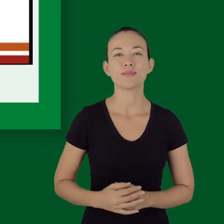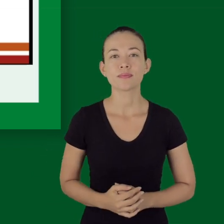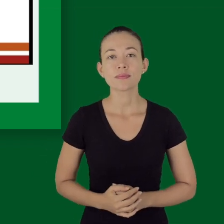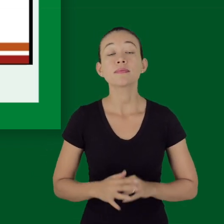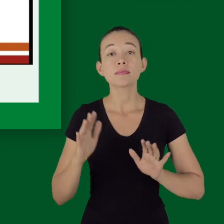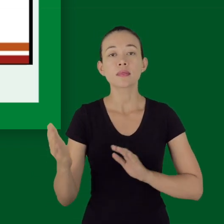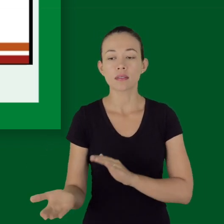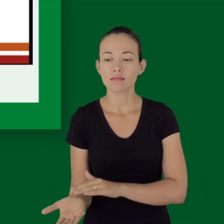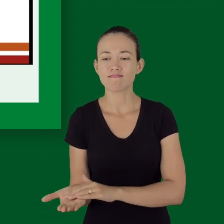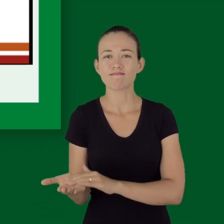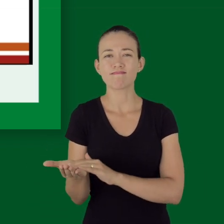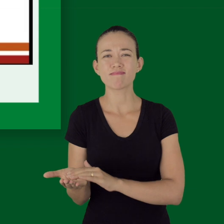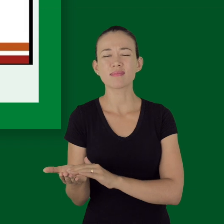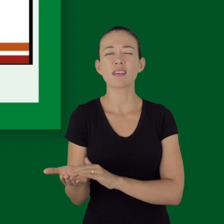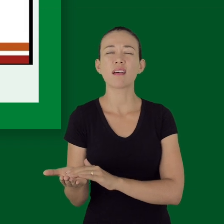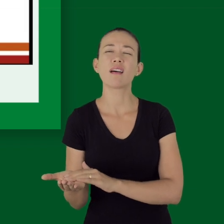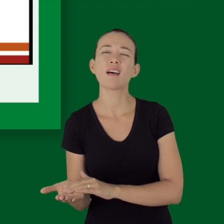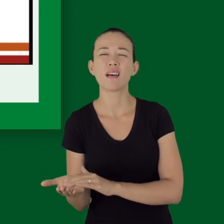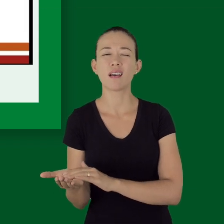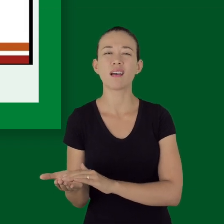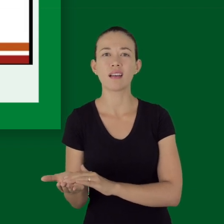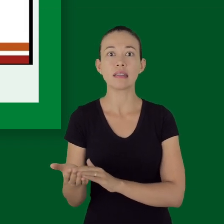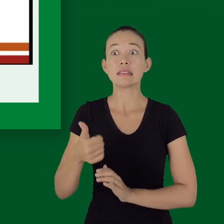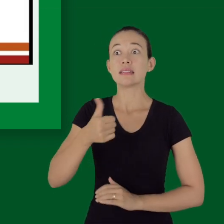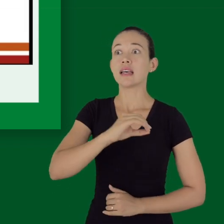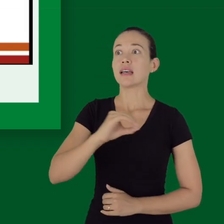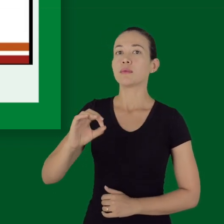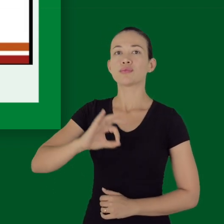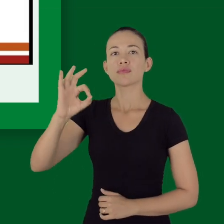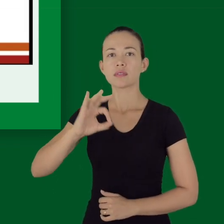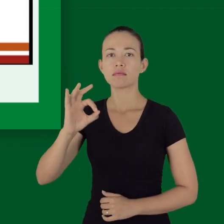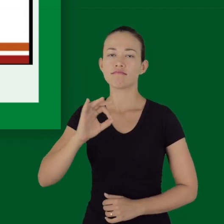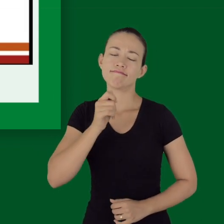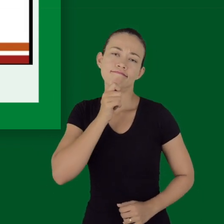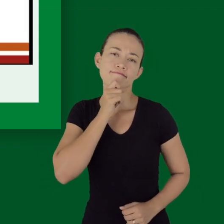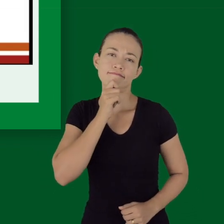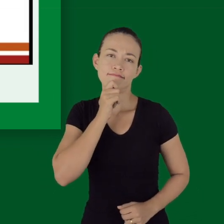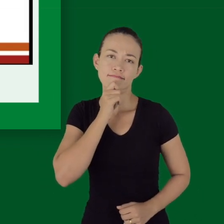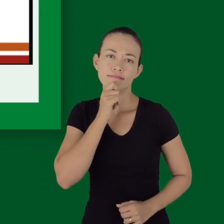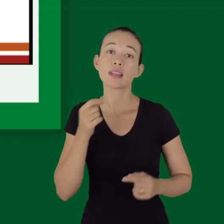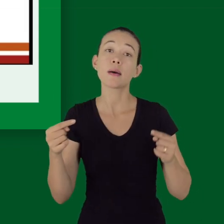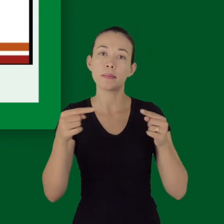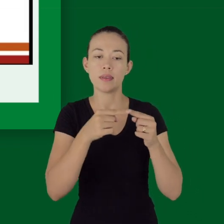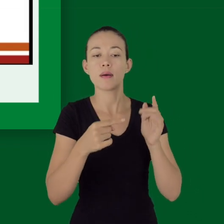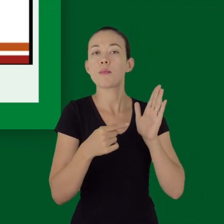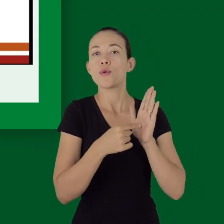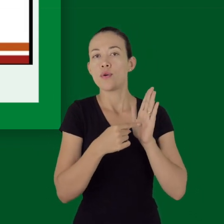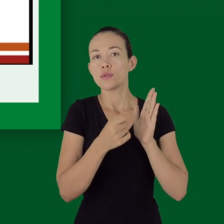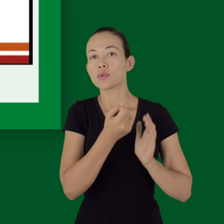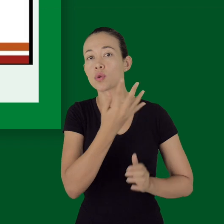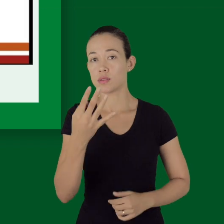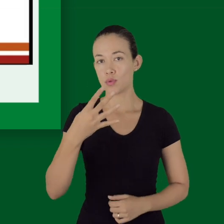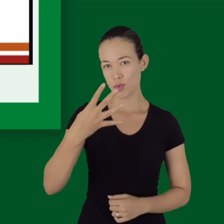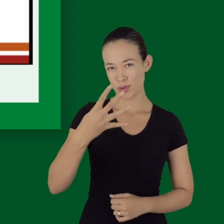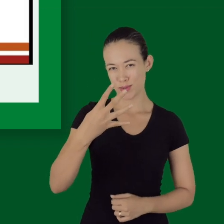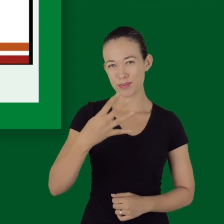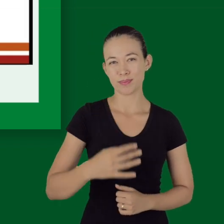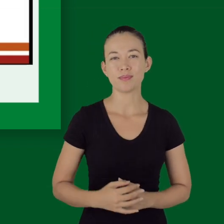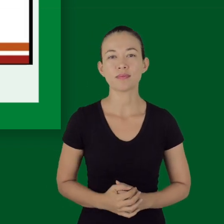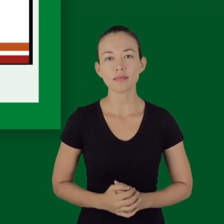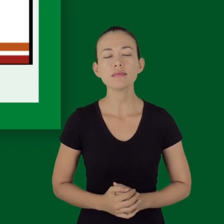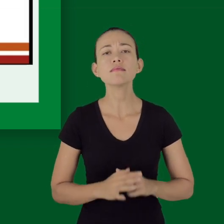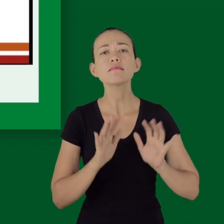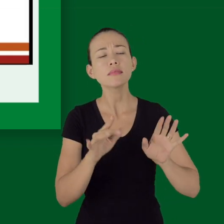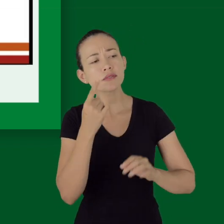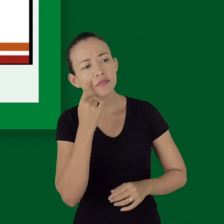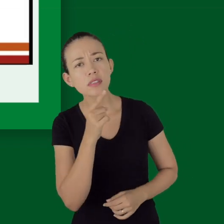essa sustentação não tão 100%, esse é nível de força 4. E quando eu vejo que ele está compatível,